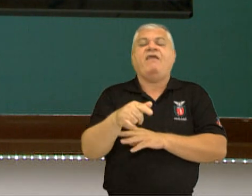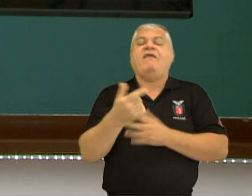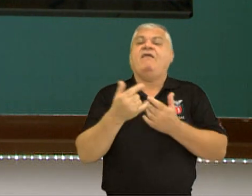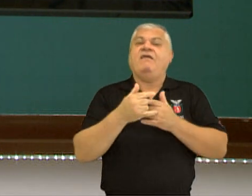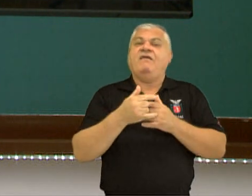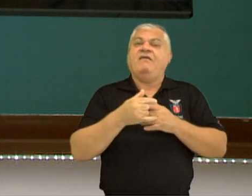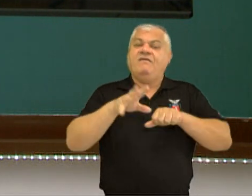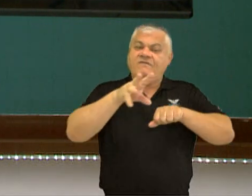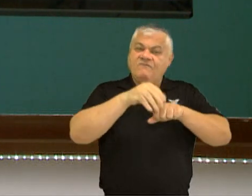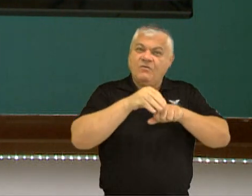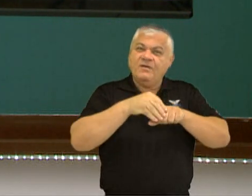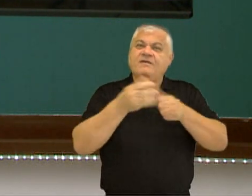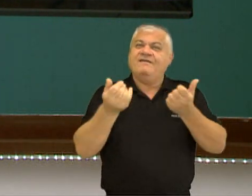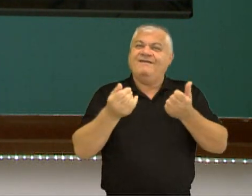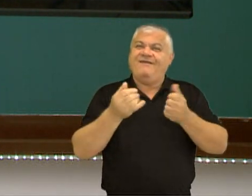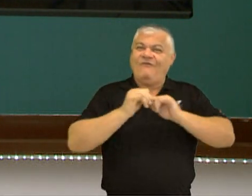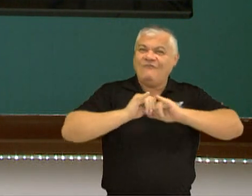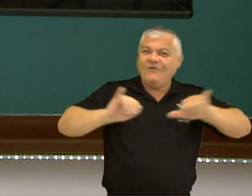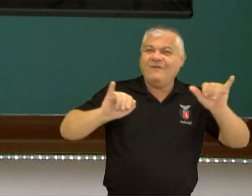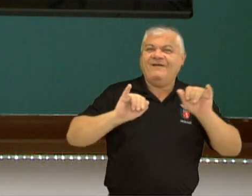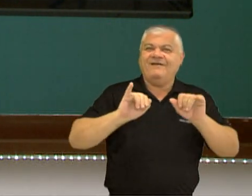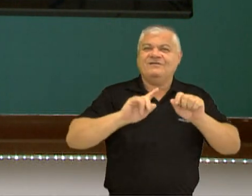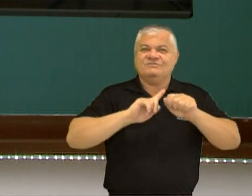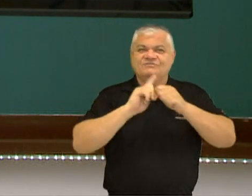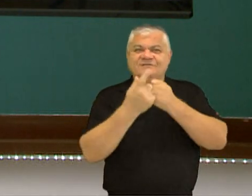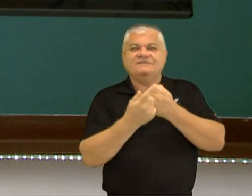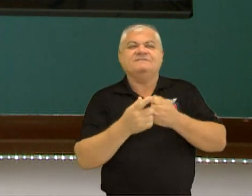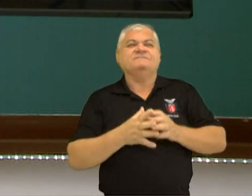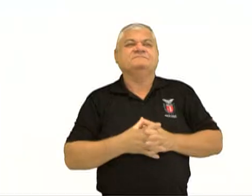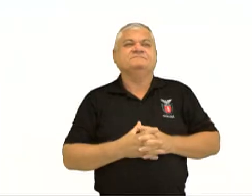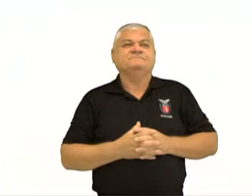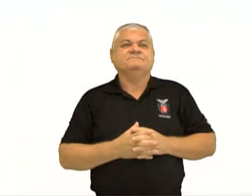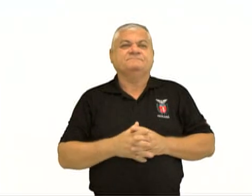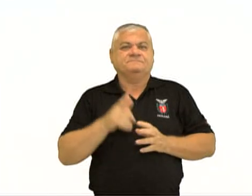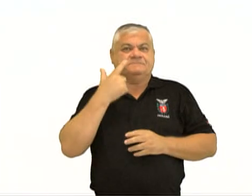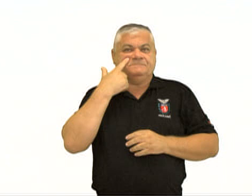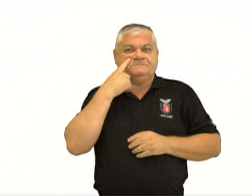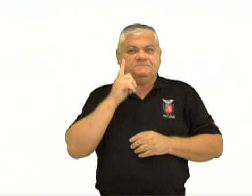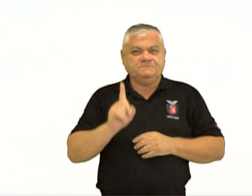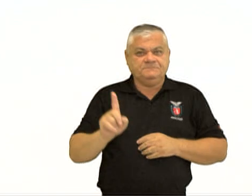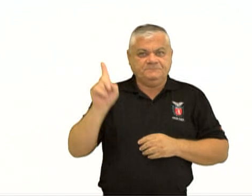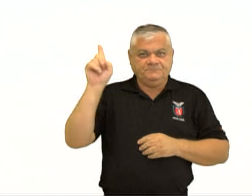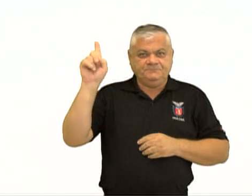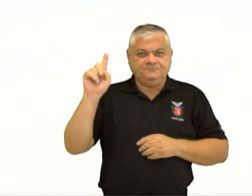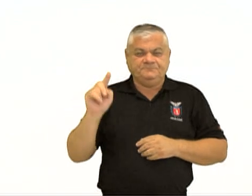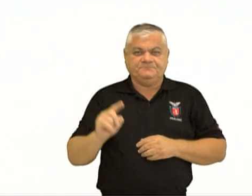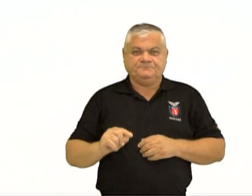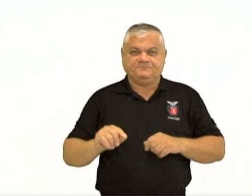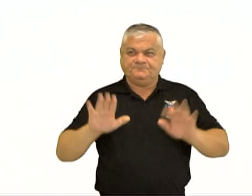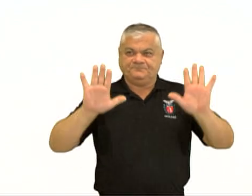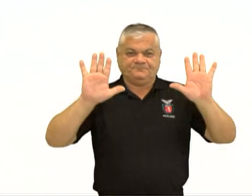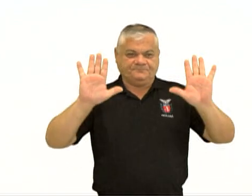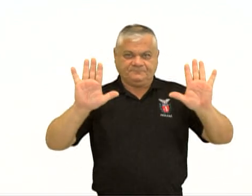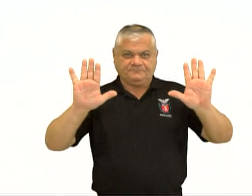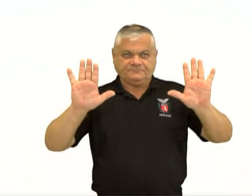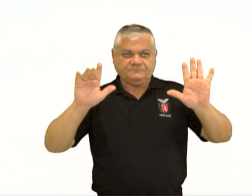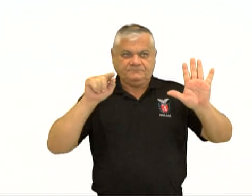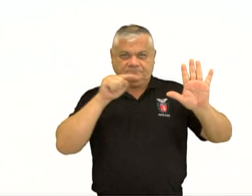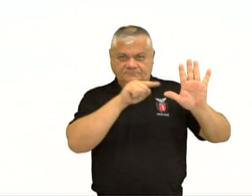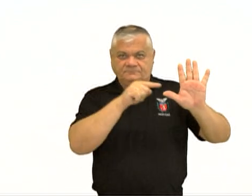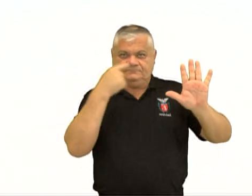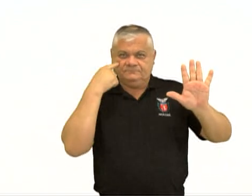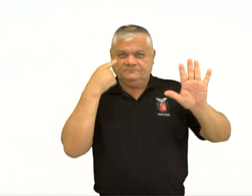Informações Geográficas. E aqui nós temos um exemplo que mostra para você dois mapas do Brasil. Um deles